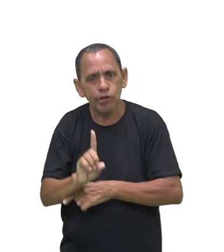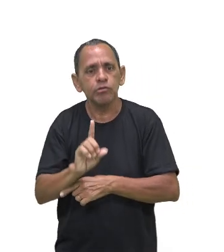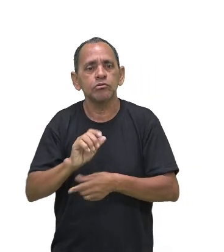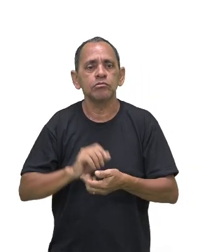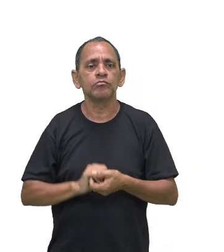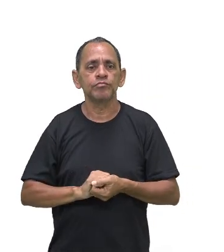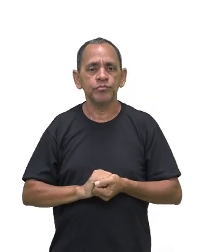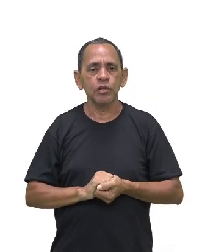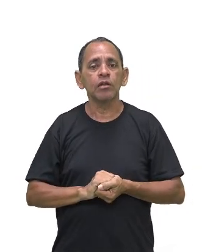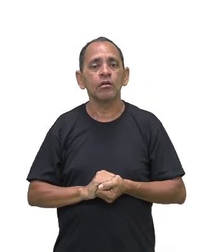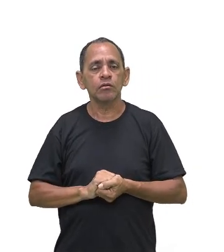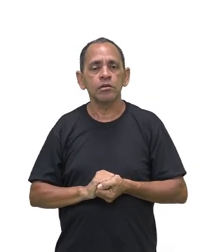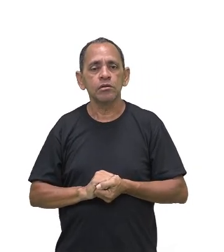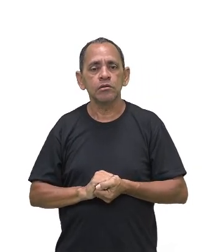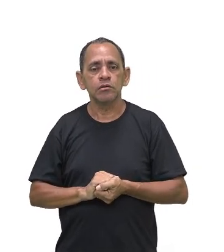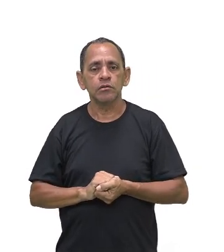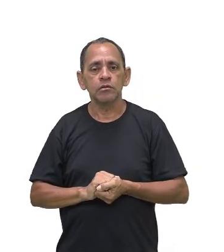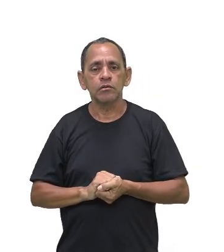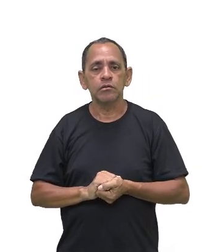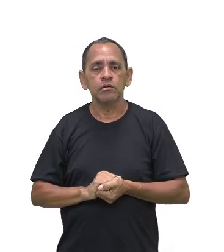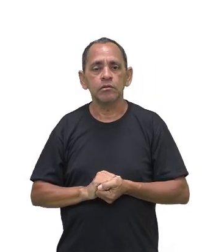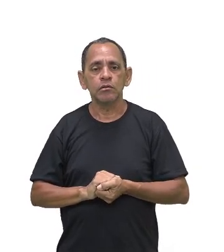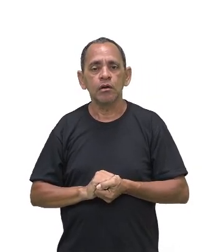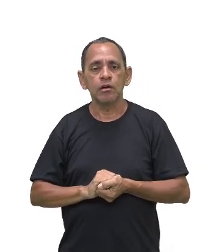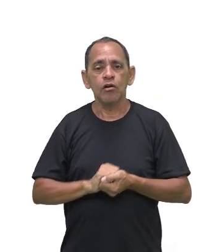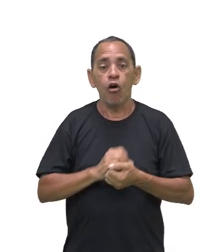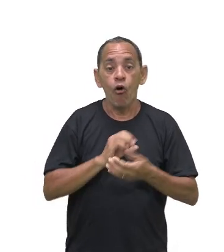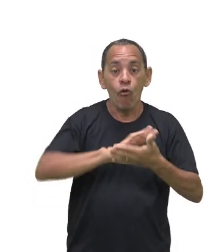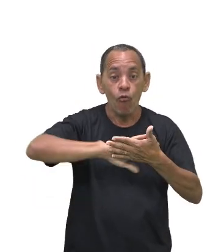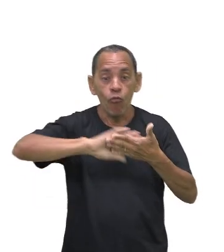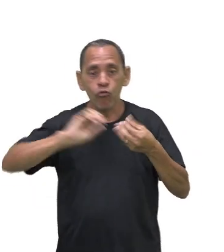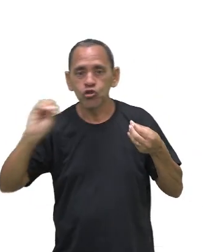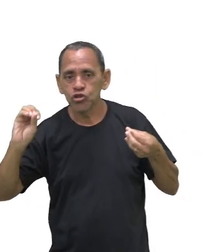foi preso quando ele voltou para o Brasil no ano de